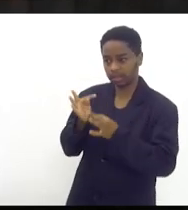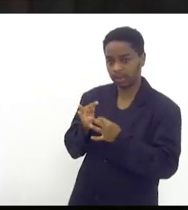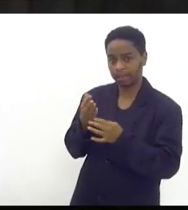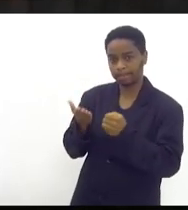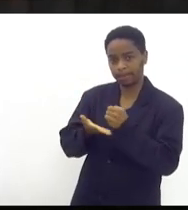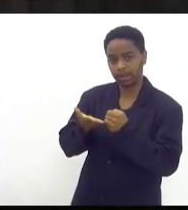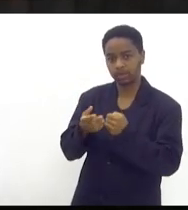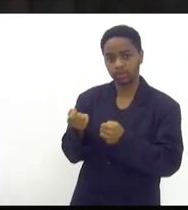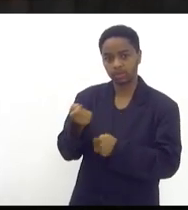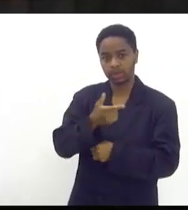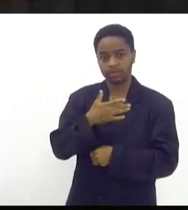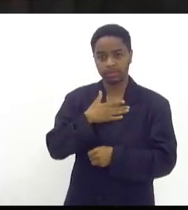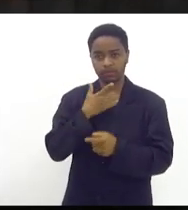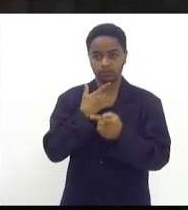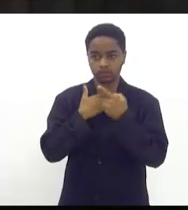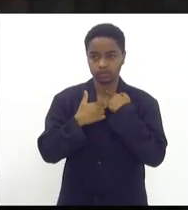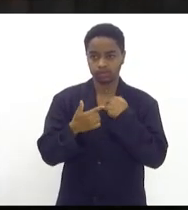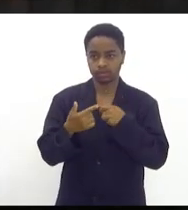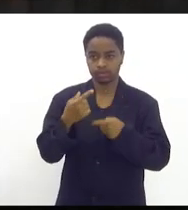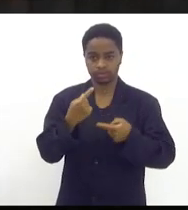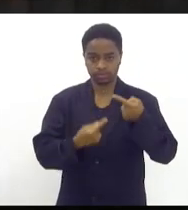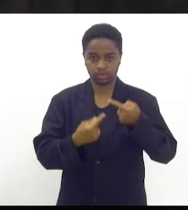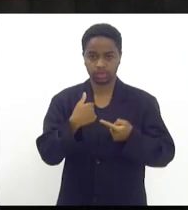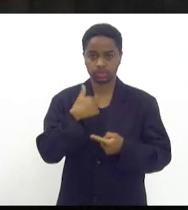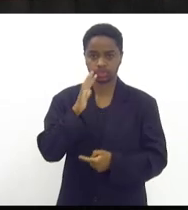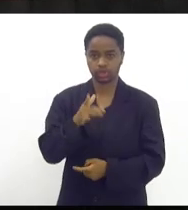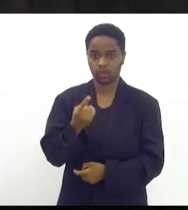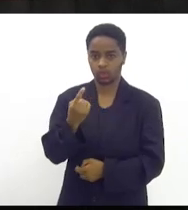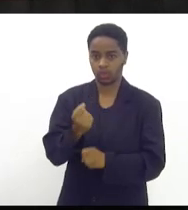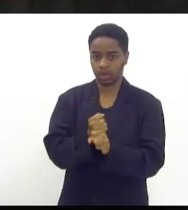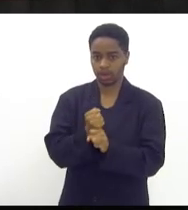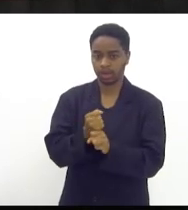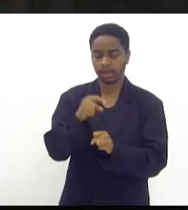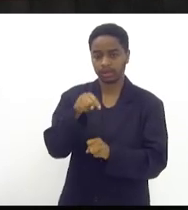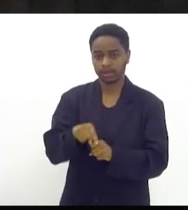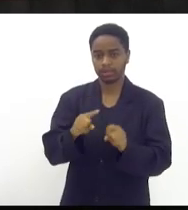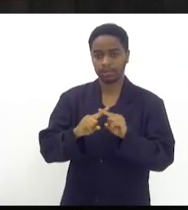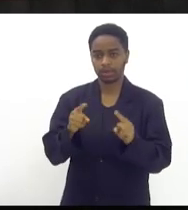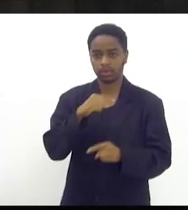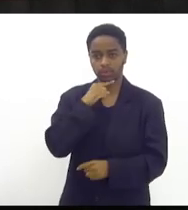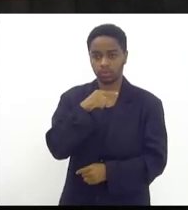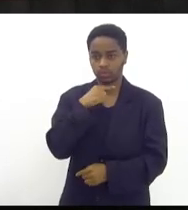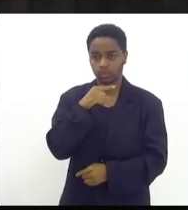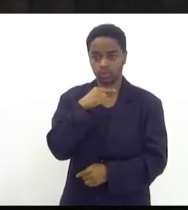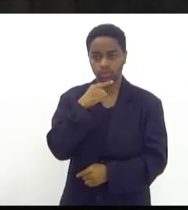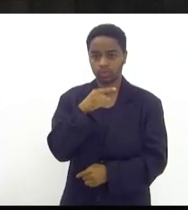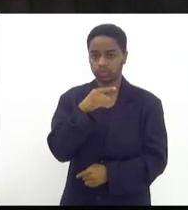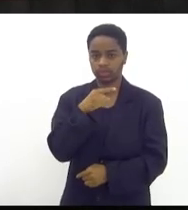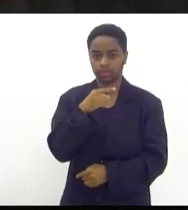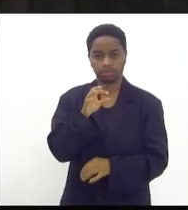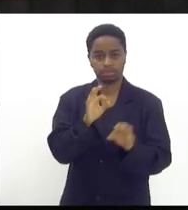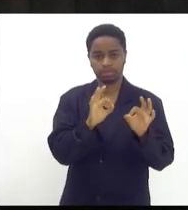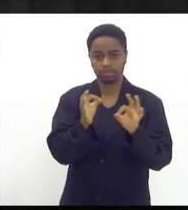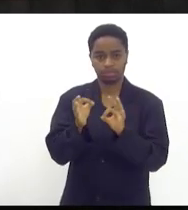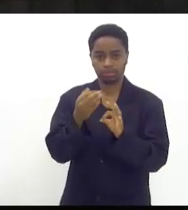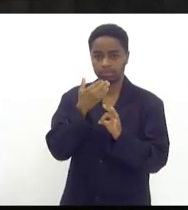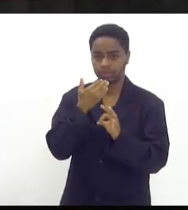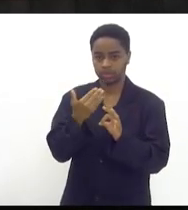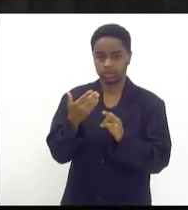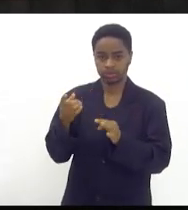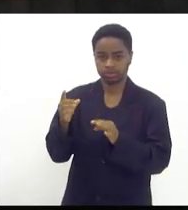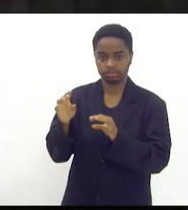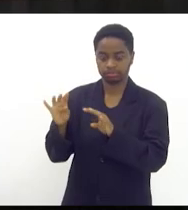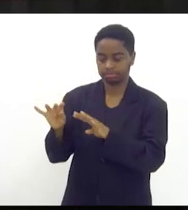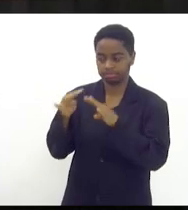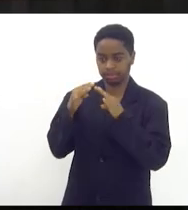vontade política, né? Porque eu estou aqui há um ano e não consegui sequer ter uma petição atendida pelo governo